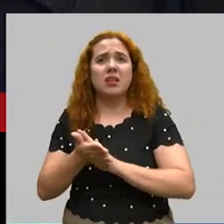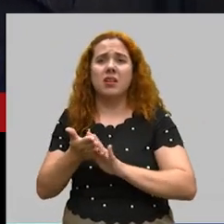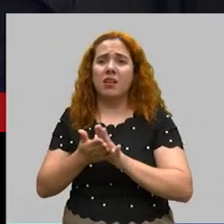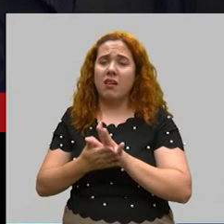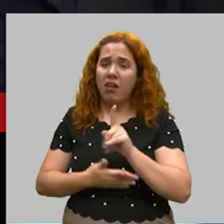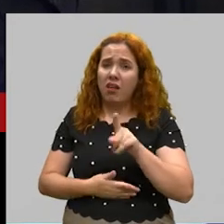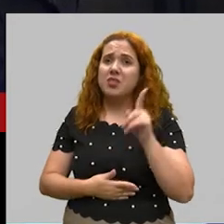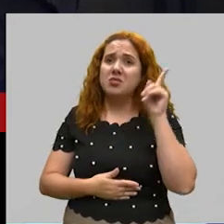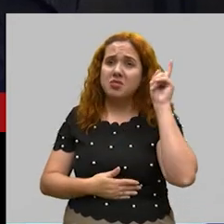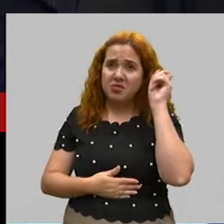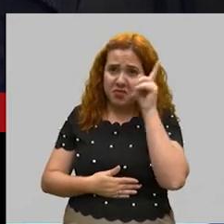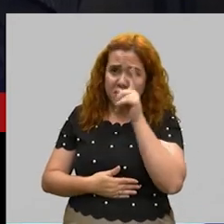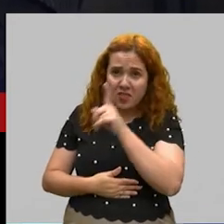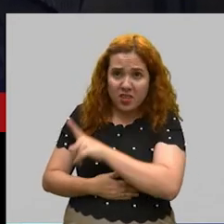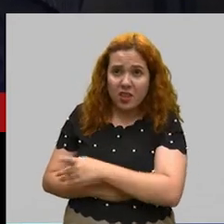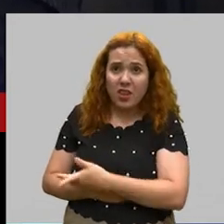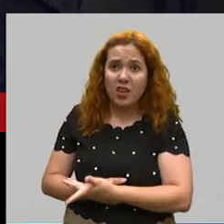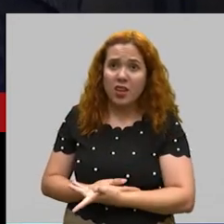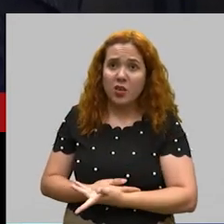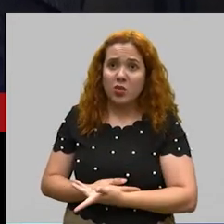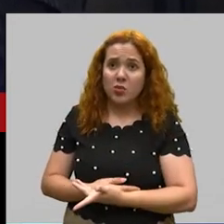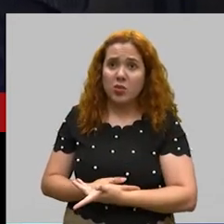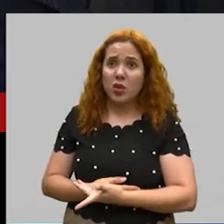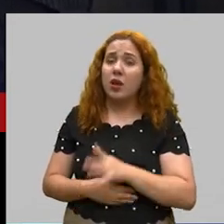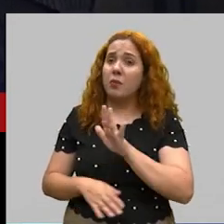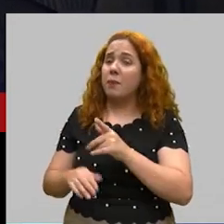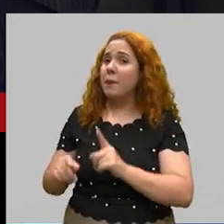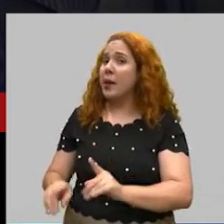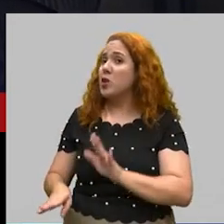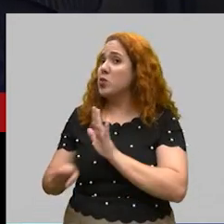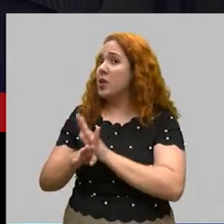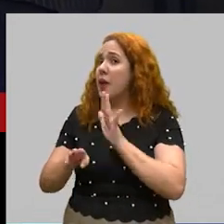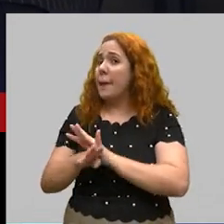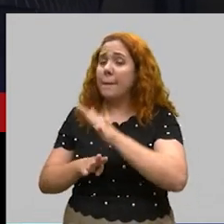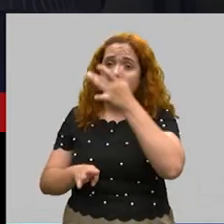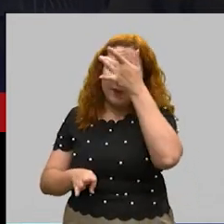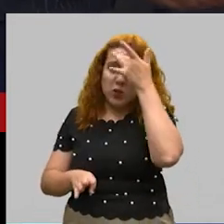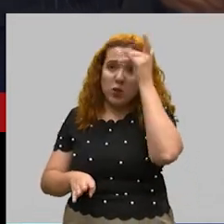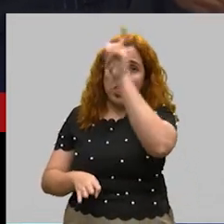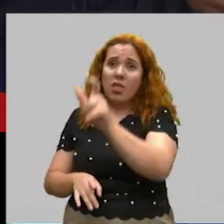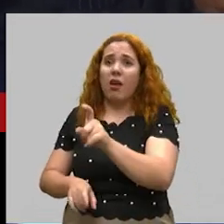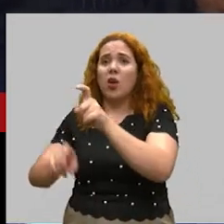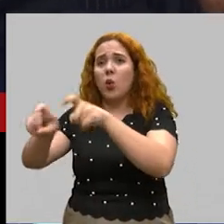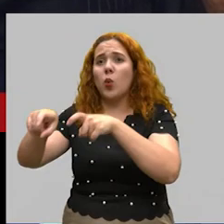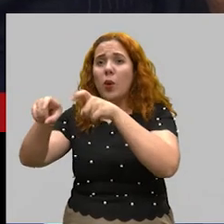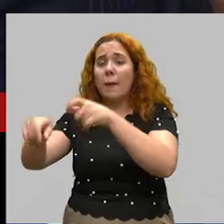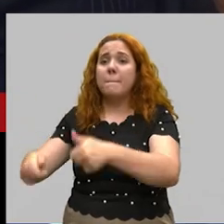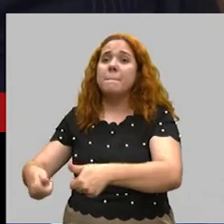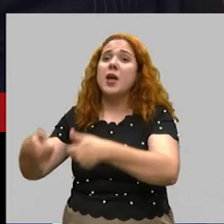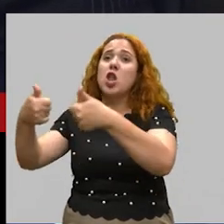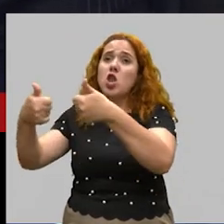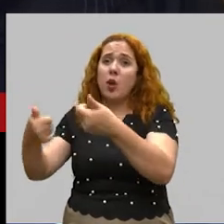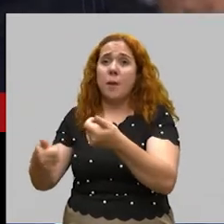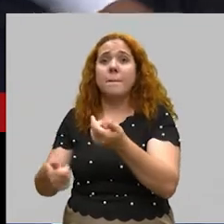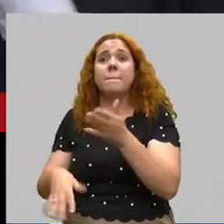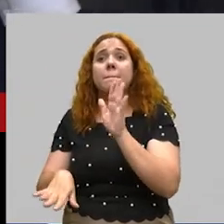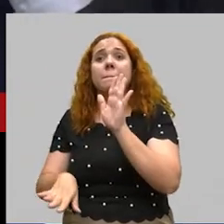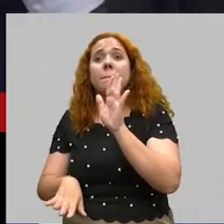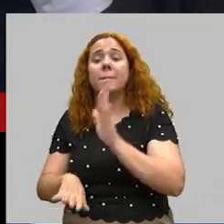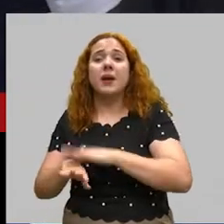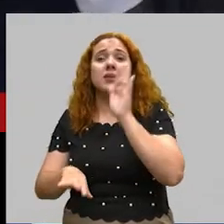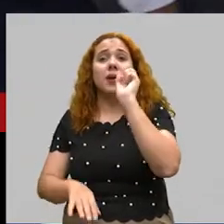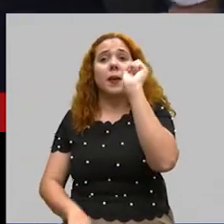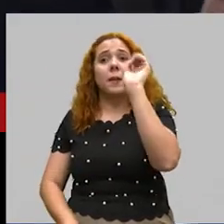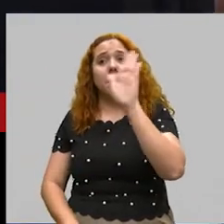de entender que manter uma pessoa no campo é muito mais barato mais eficiente e mais digno do que trazer para uma